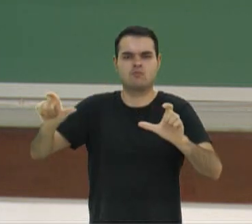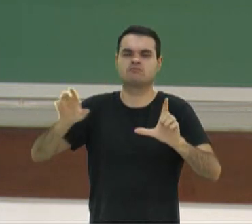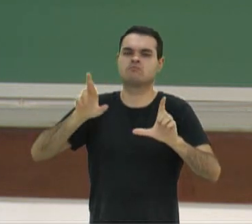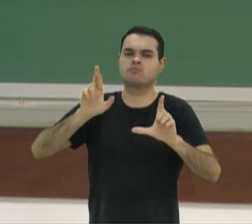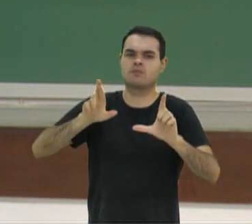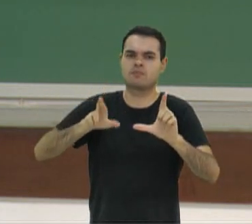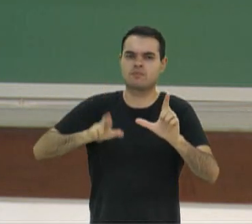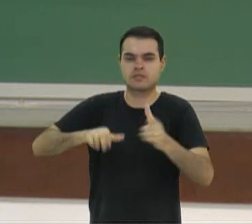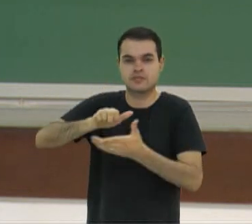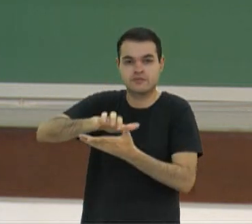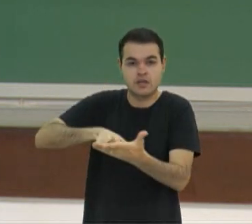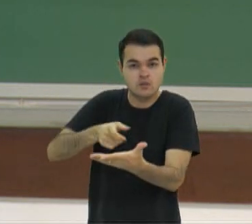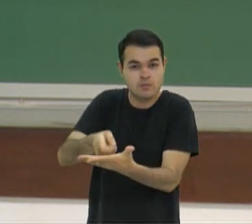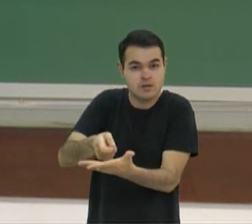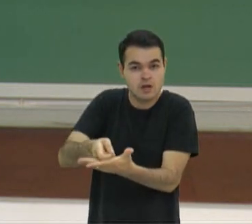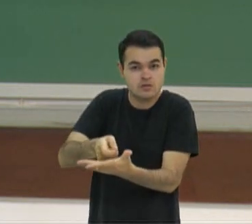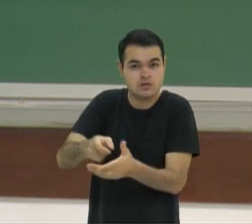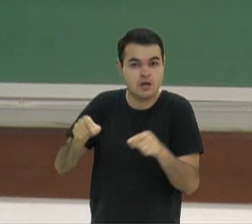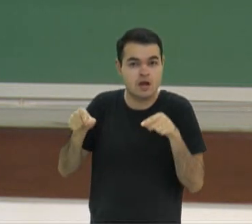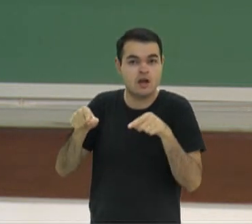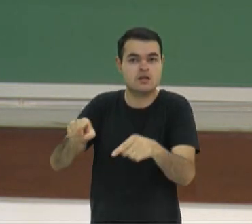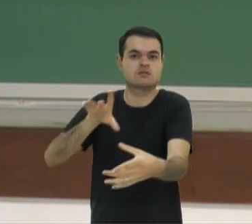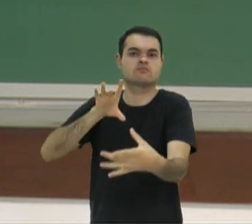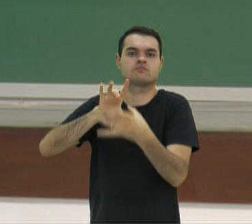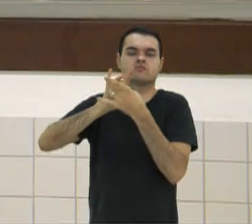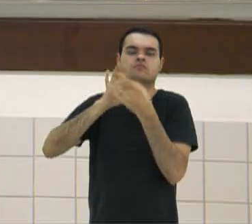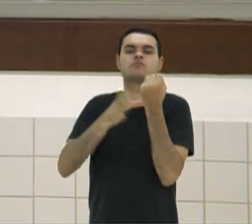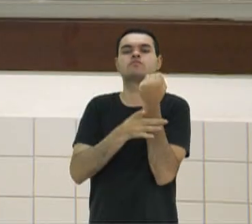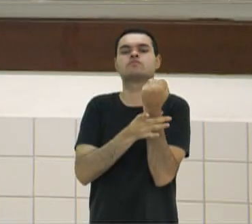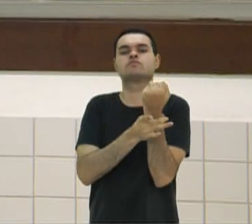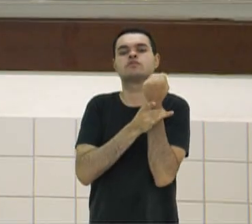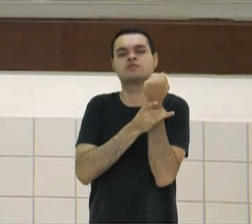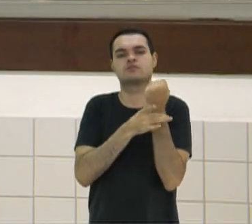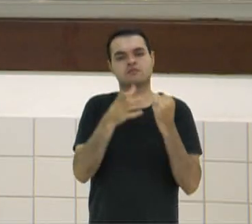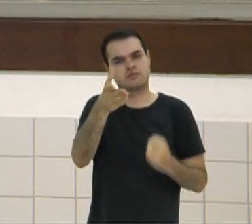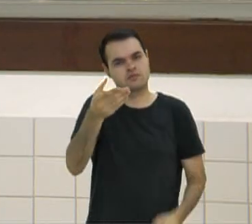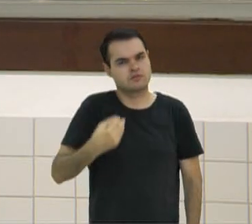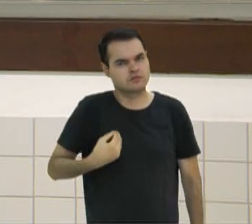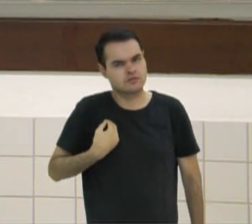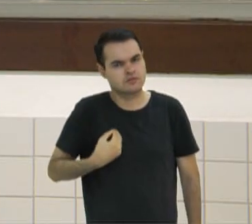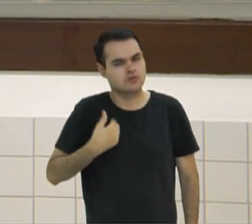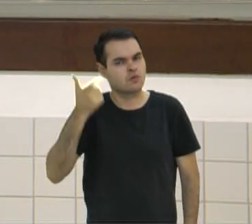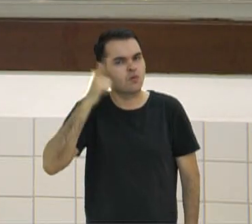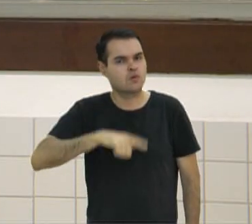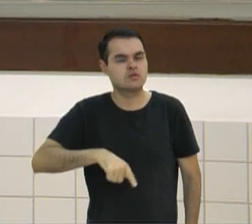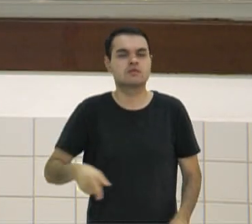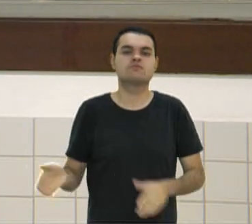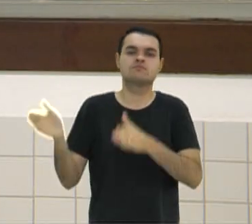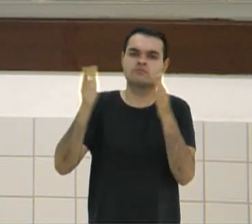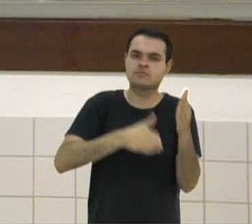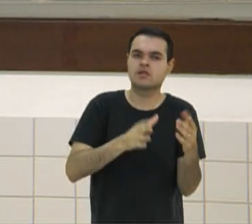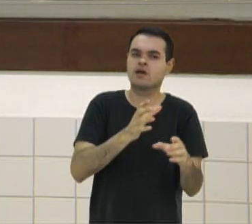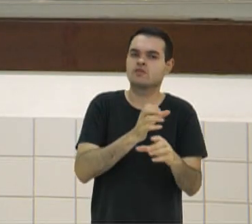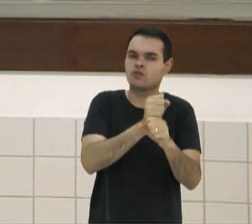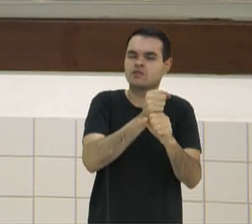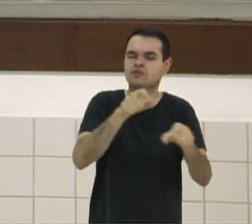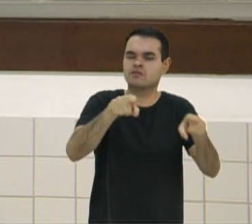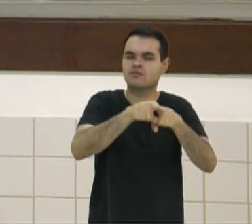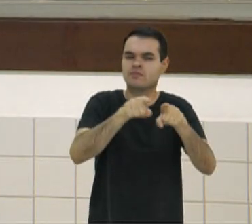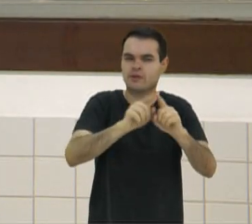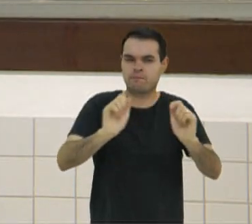atividades obrigatórias, porque além de garantir a sua frequência, né, você também vai garantir aquela notinha esperta,